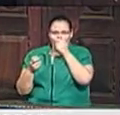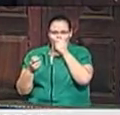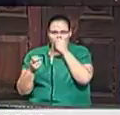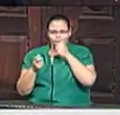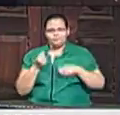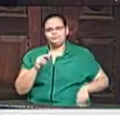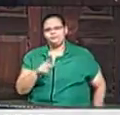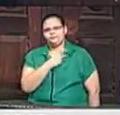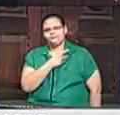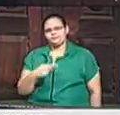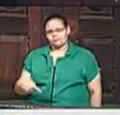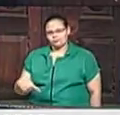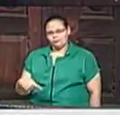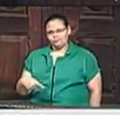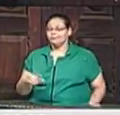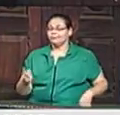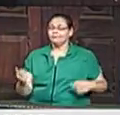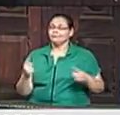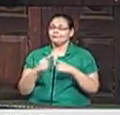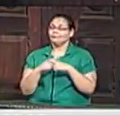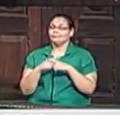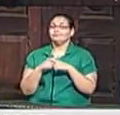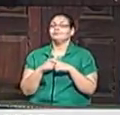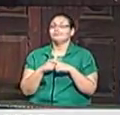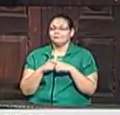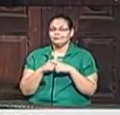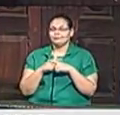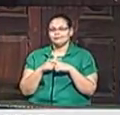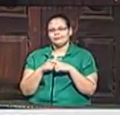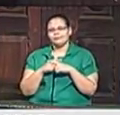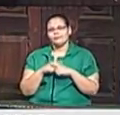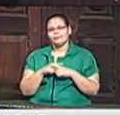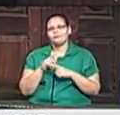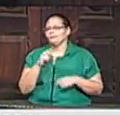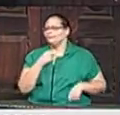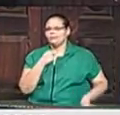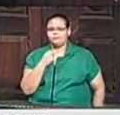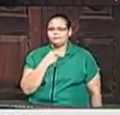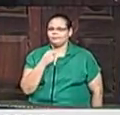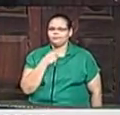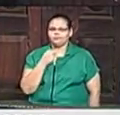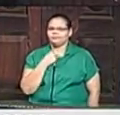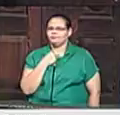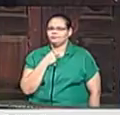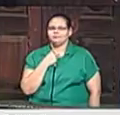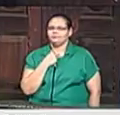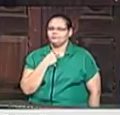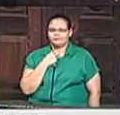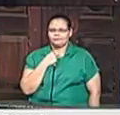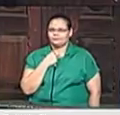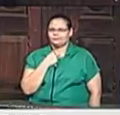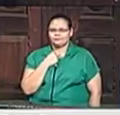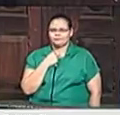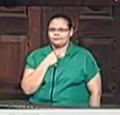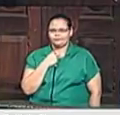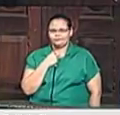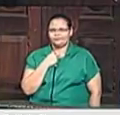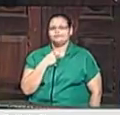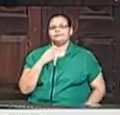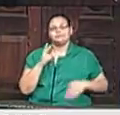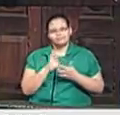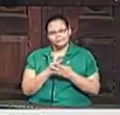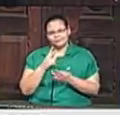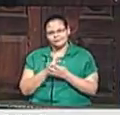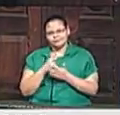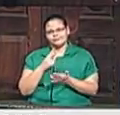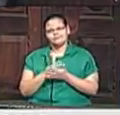Então, senhor presidente, ao contrário, nós não podemos de forma alguma, mesmo com